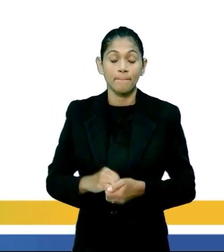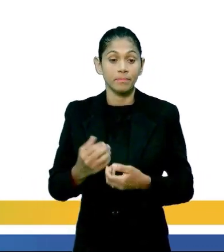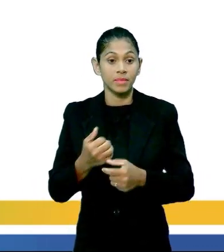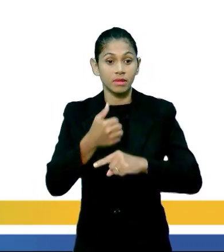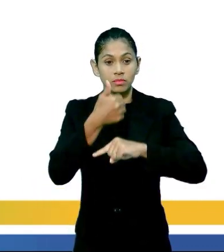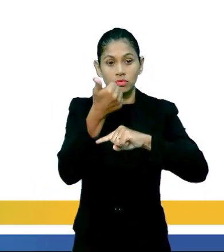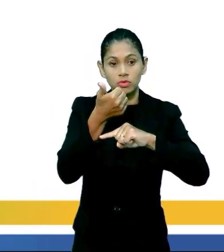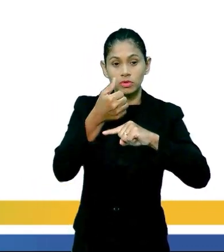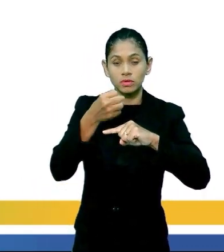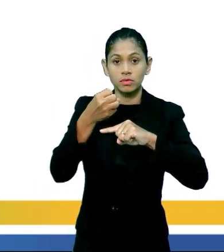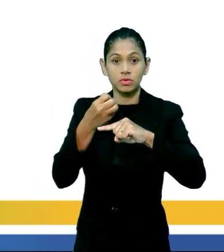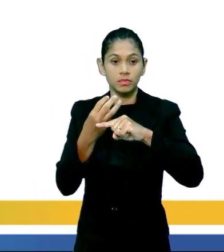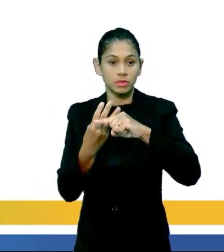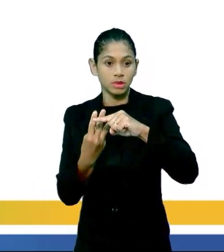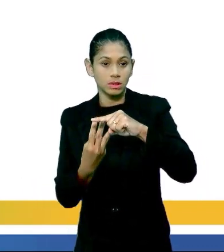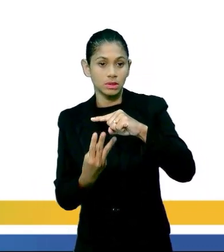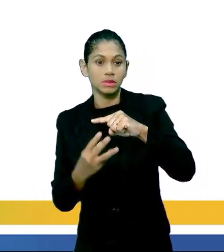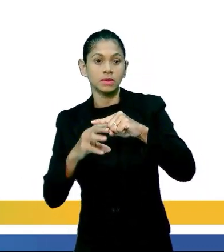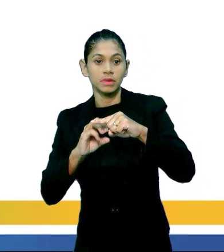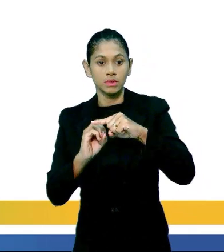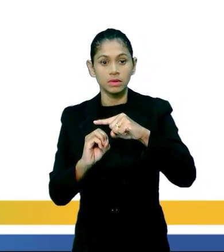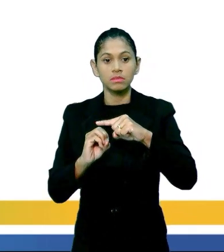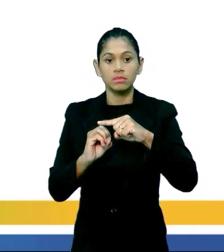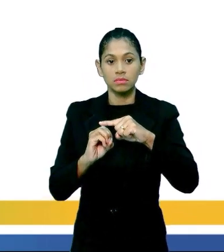19/30 de 22.500 é